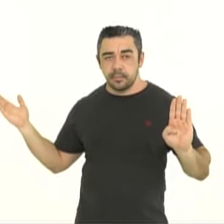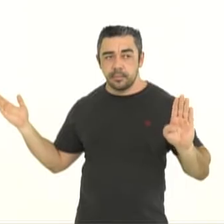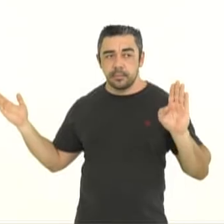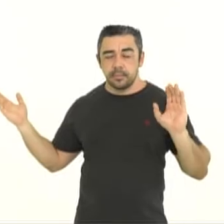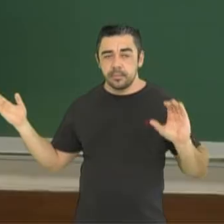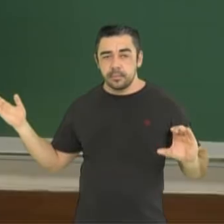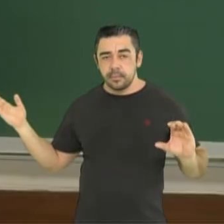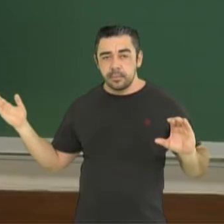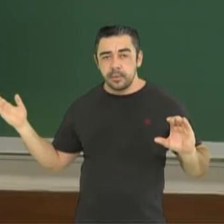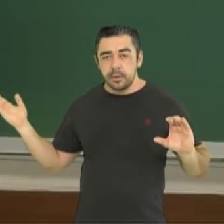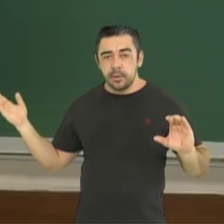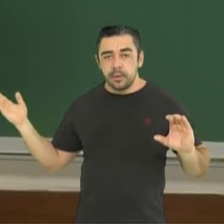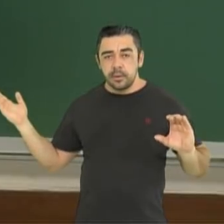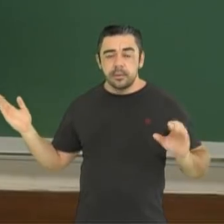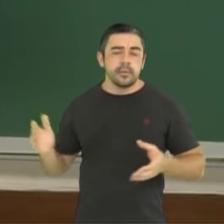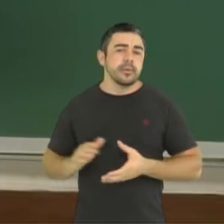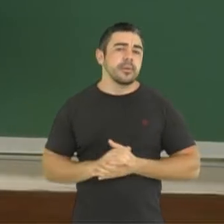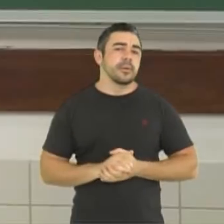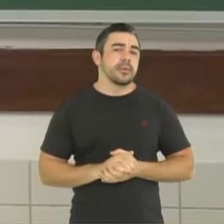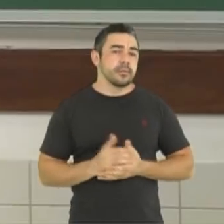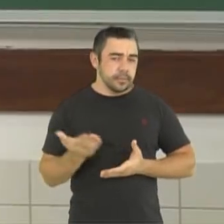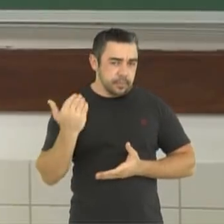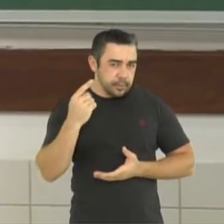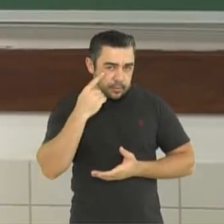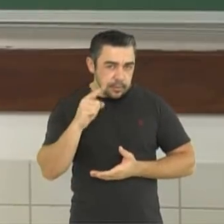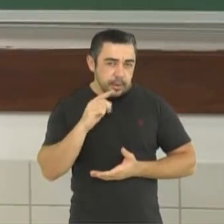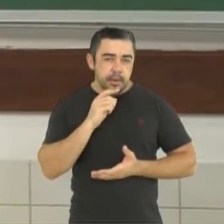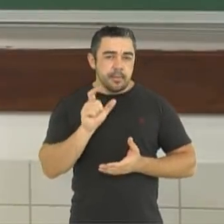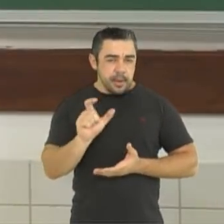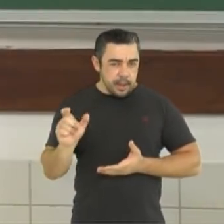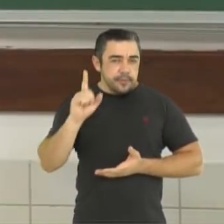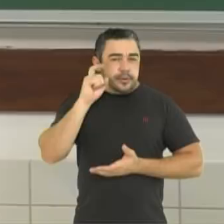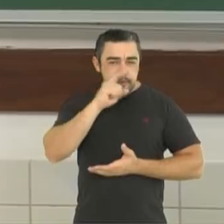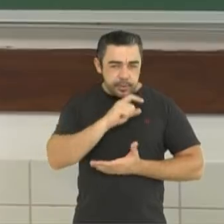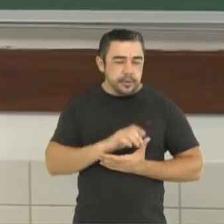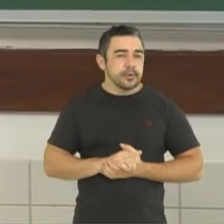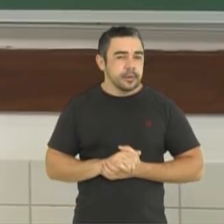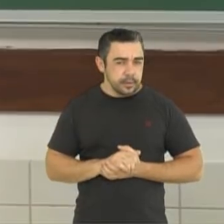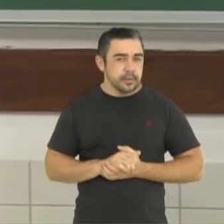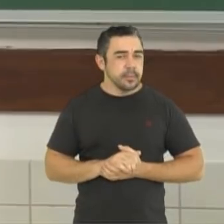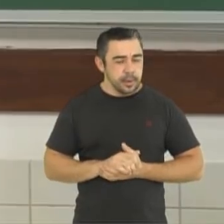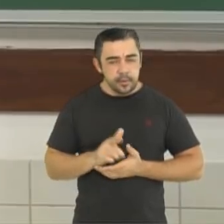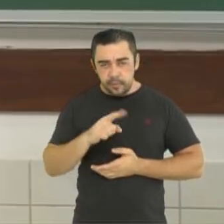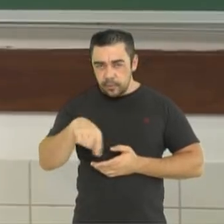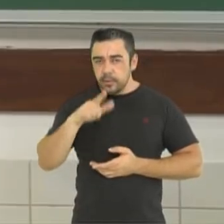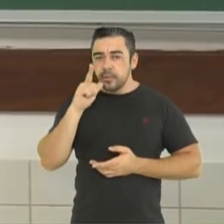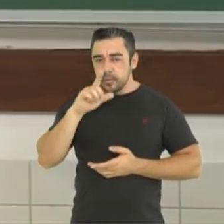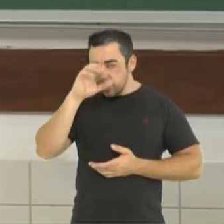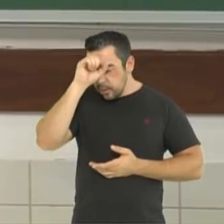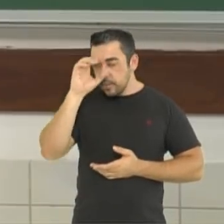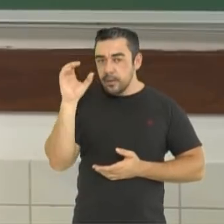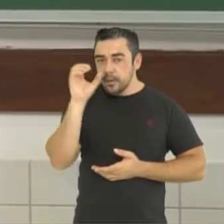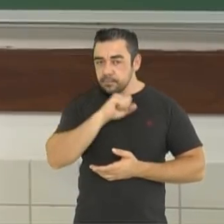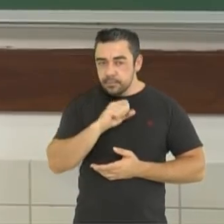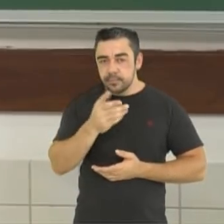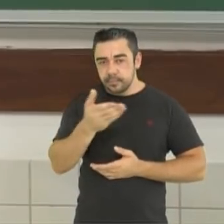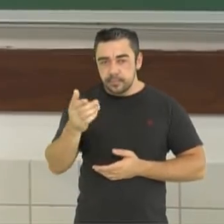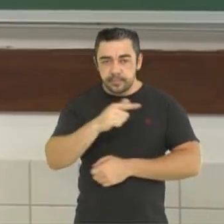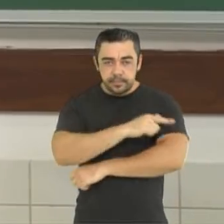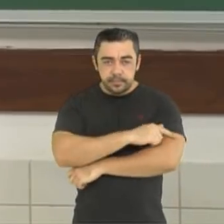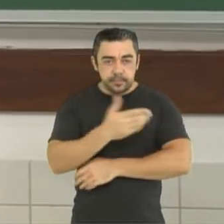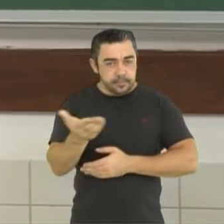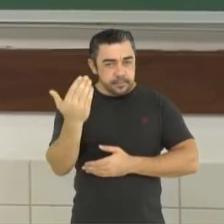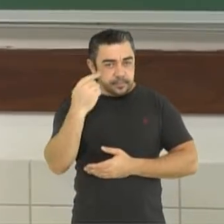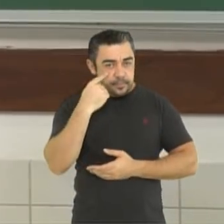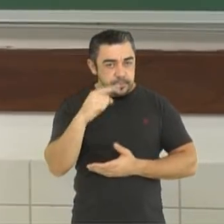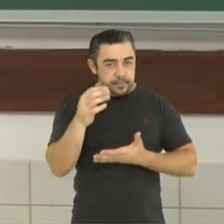Tenochtitlan ou Texcoco? Vamos lá, palavrinhas difíceis, né? Mas eu garanto que vocês aprendem rapidinho o 7º ano. Vamos lá?